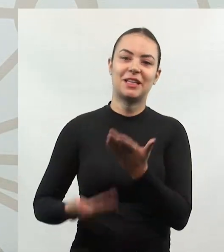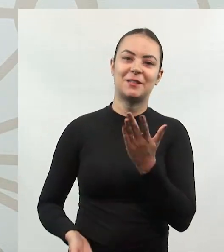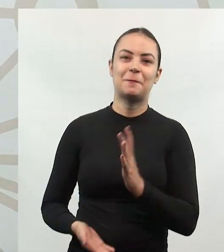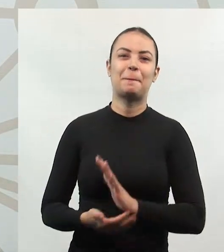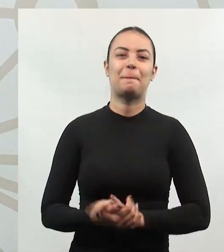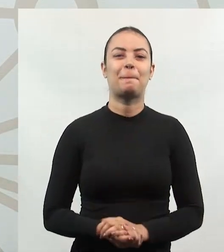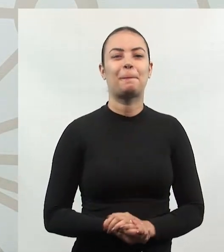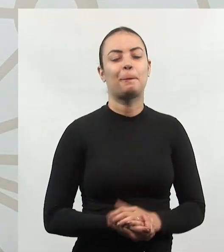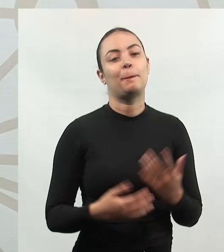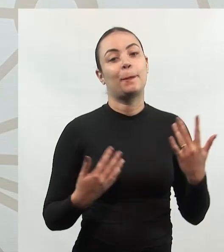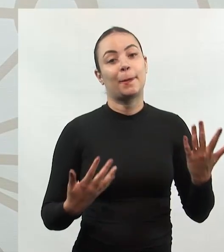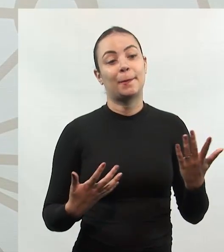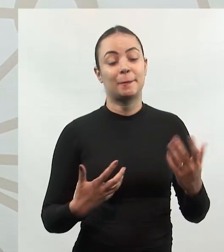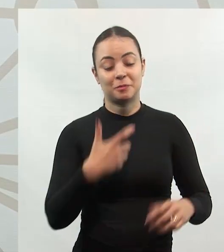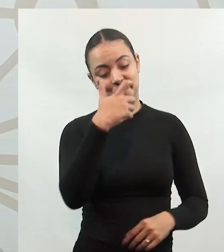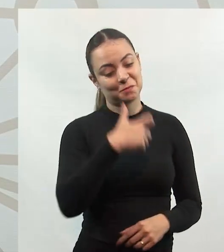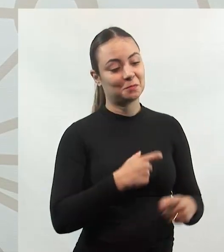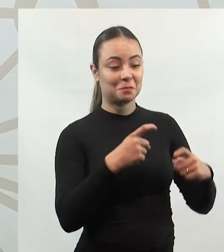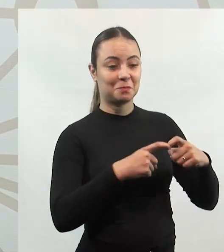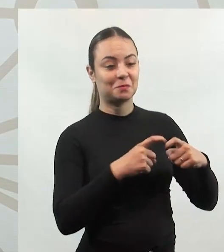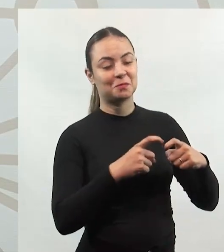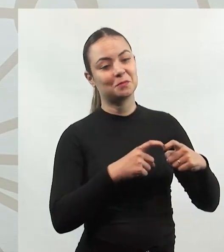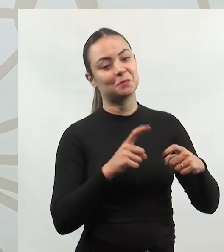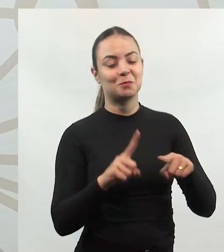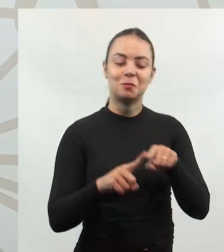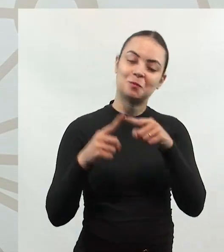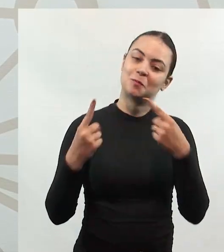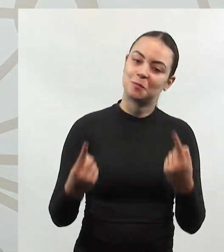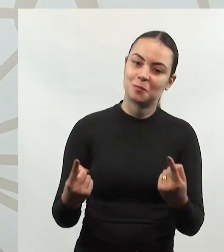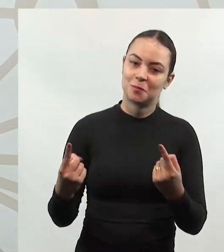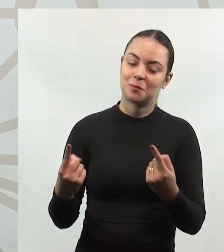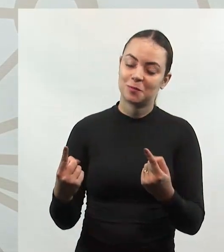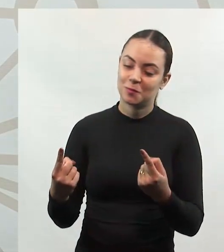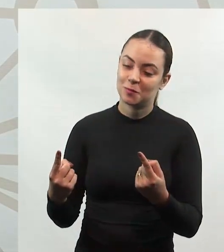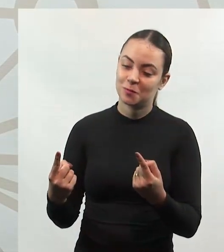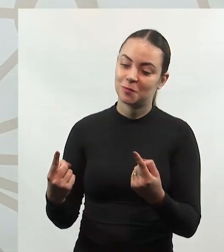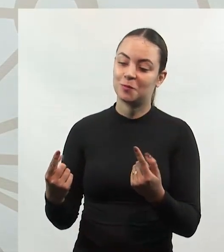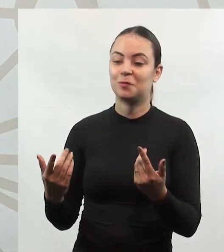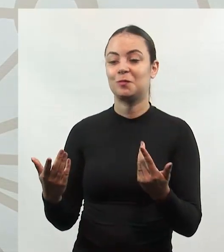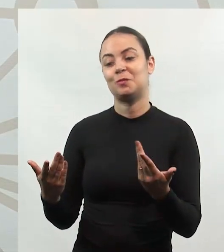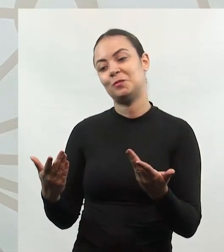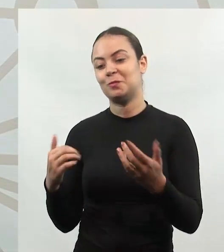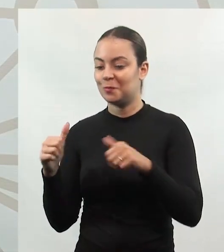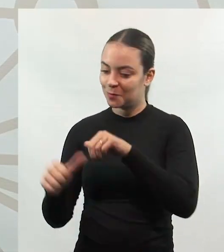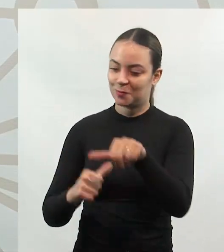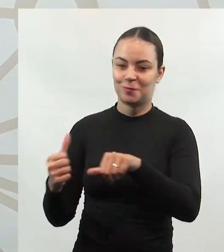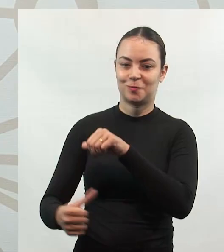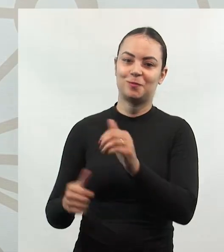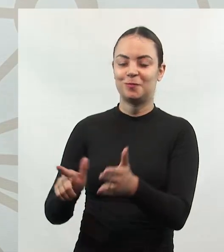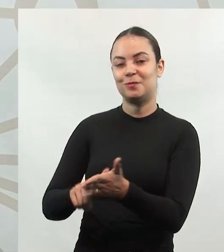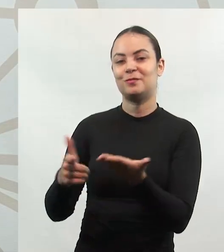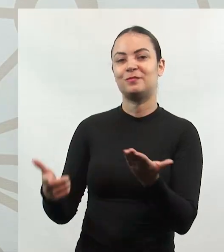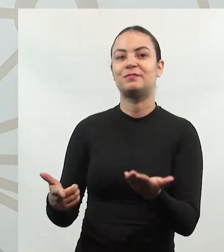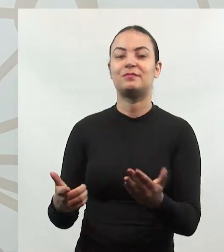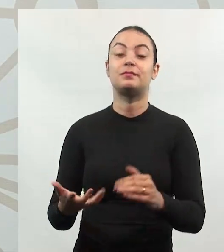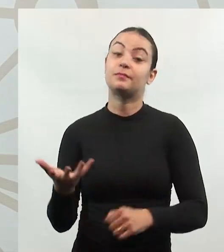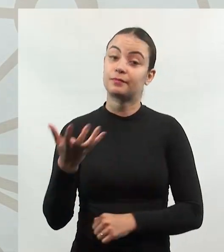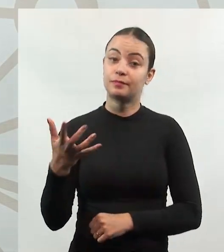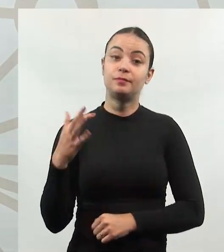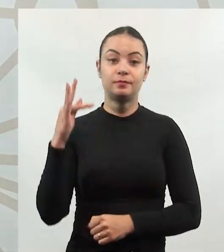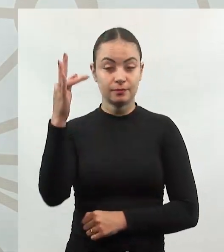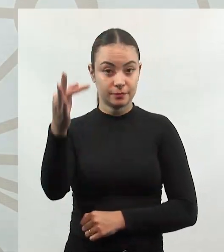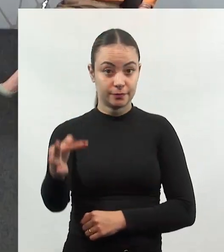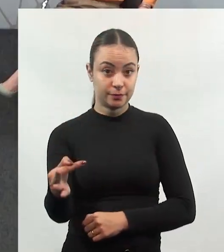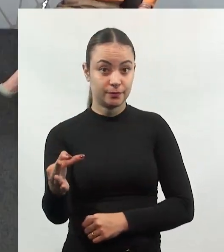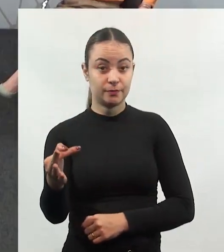aprovada para entrar nesse curso de medicina, eu tinha tido uma ótima colocação. E aí, enfim, acho que não era, né? Nós